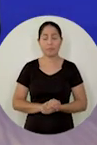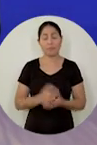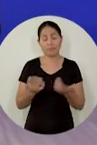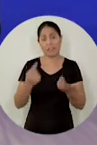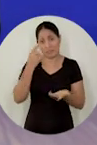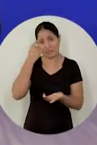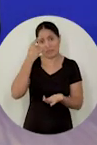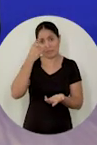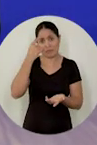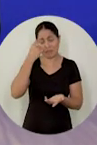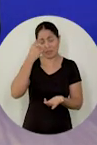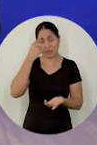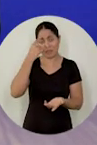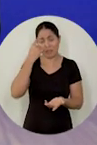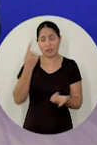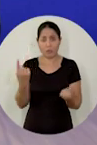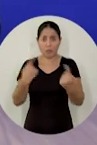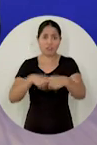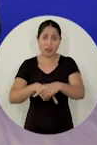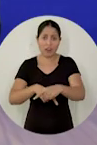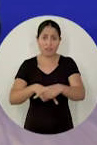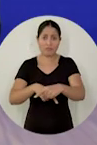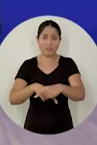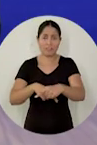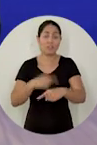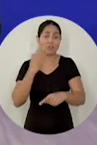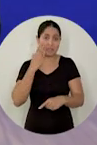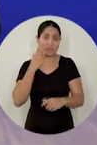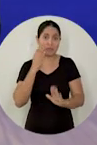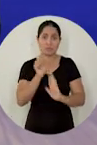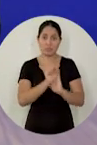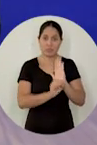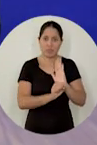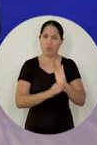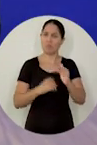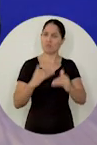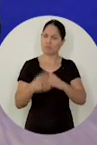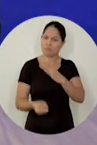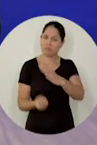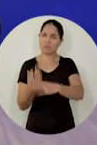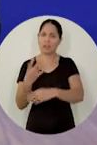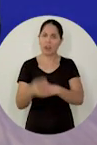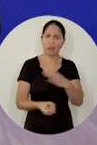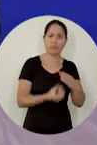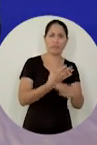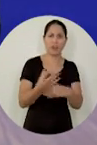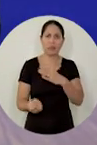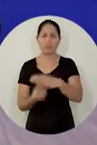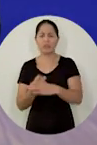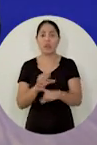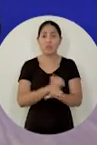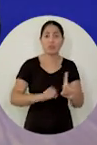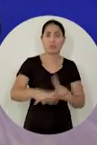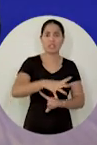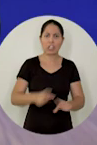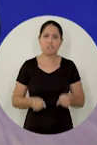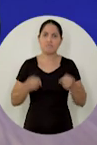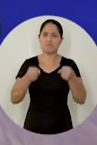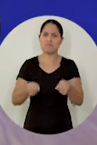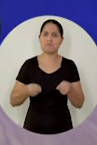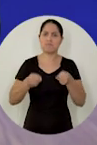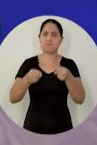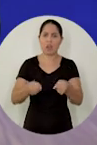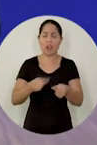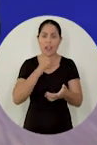Em contraponto a isto, ao longo dos séculos vieram surgindo diferentes movimentos sociais de luta pela